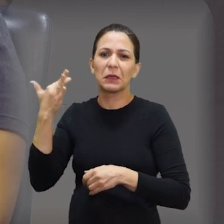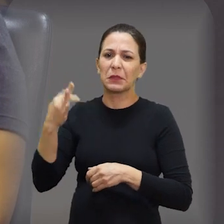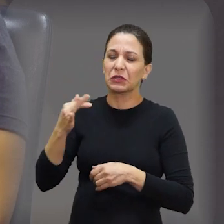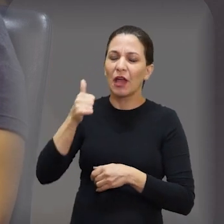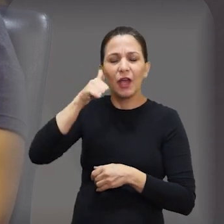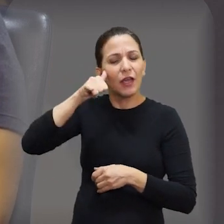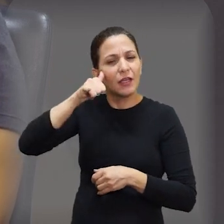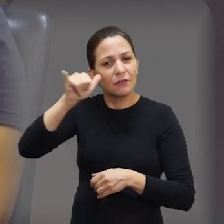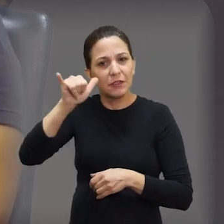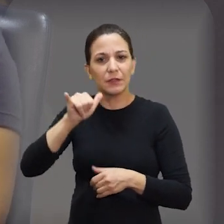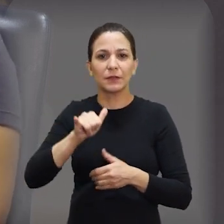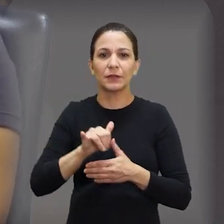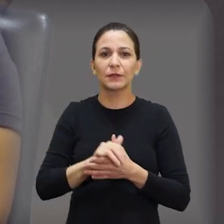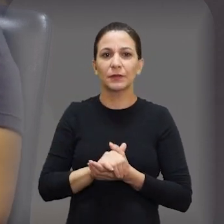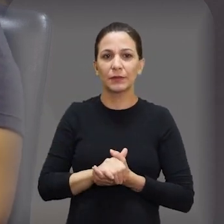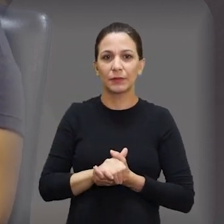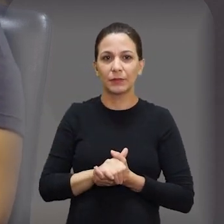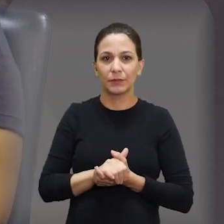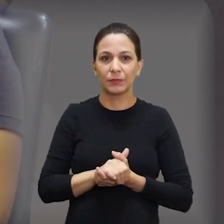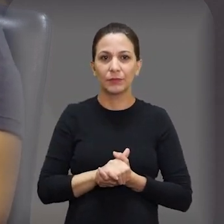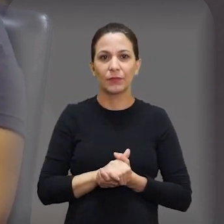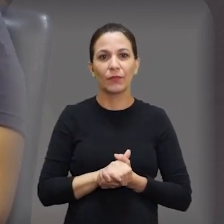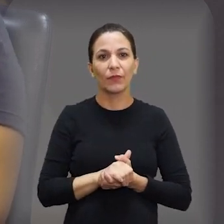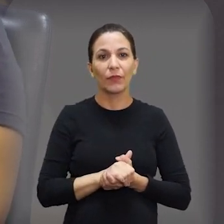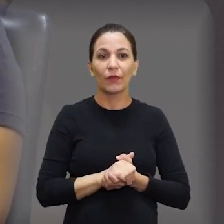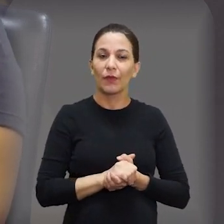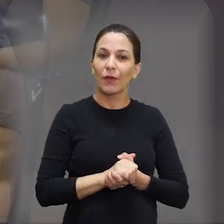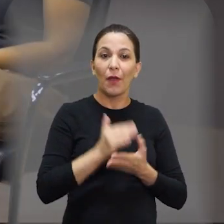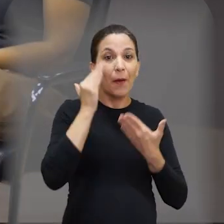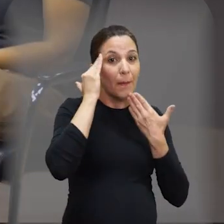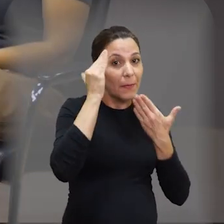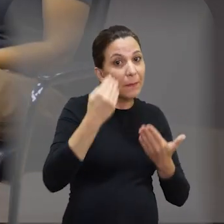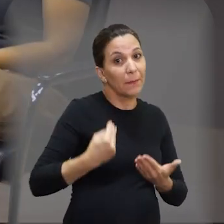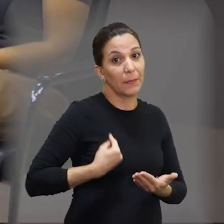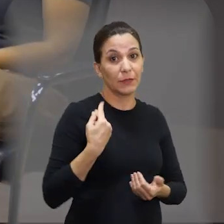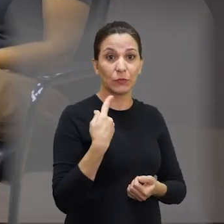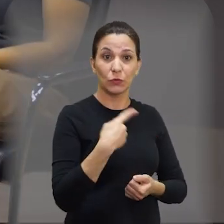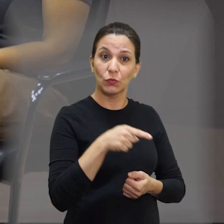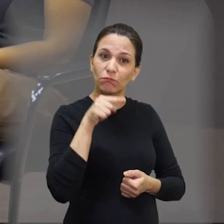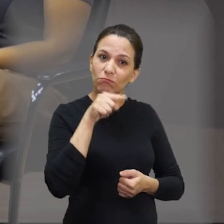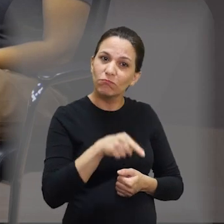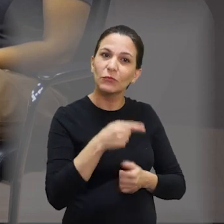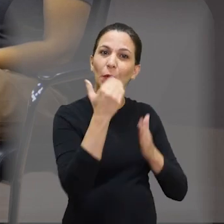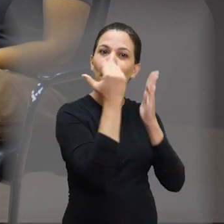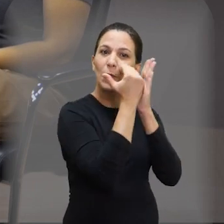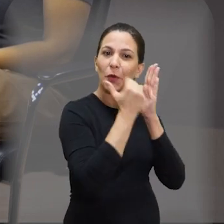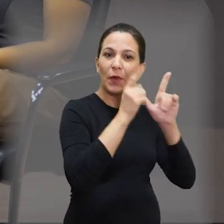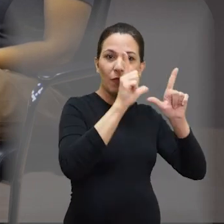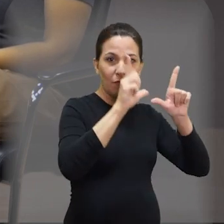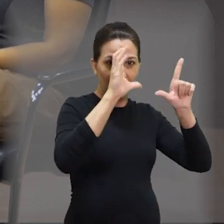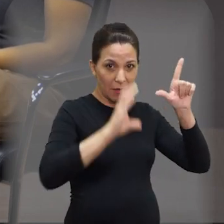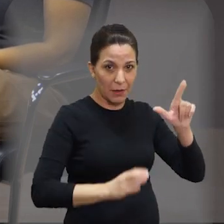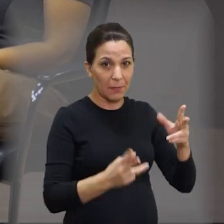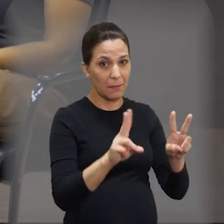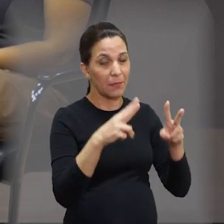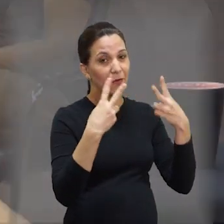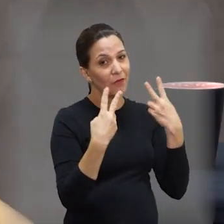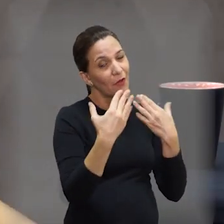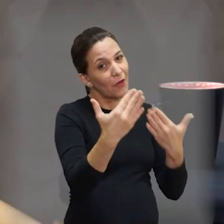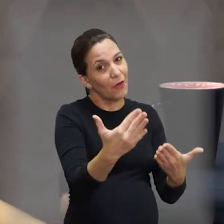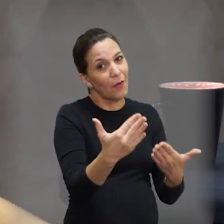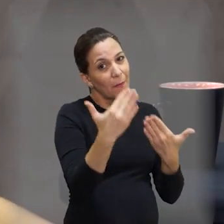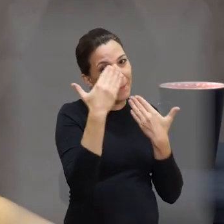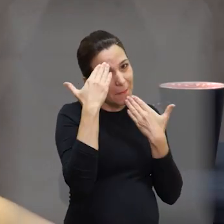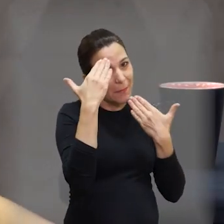os objetivos dela dentro dessa técnica específica. Obrigada, Blandina, pela sua participação. Obrigada.